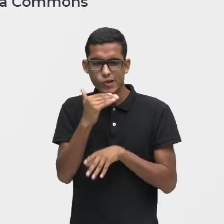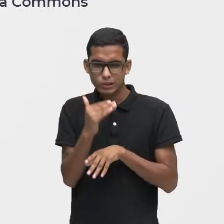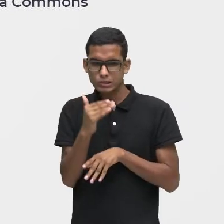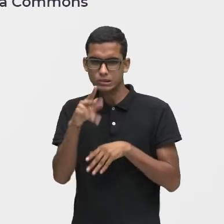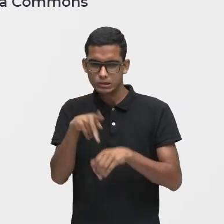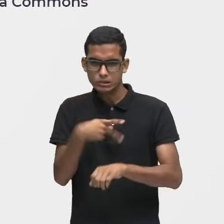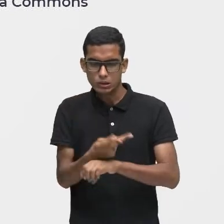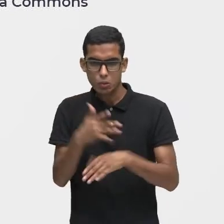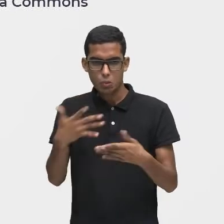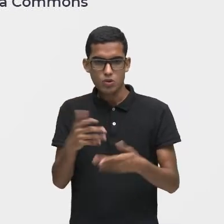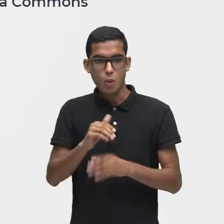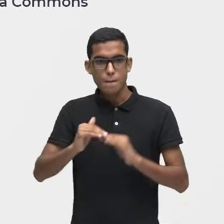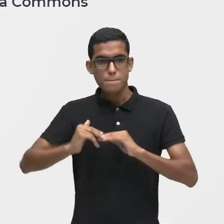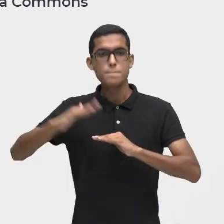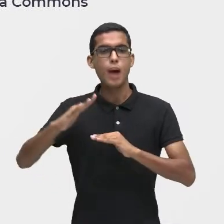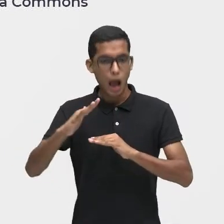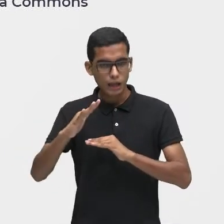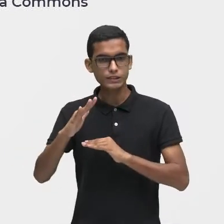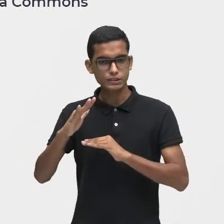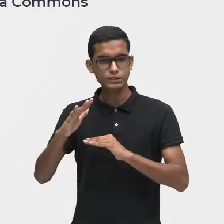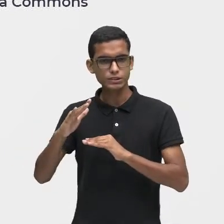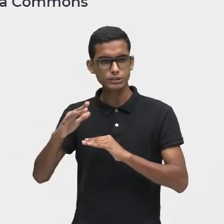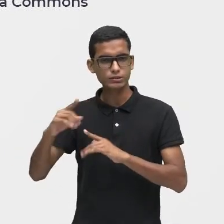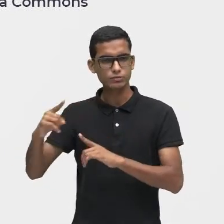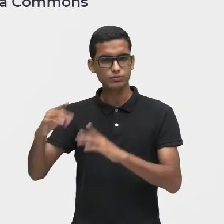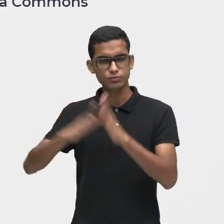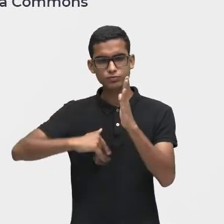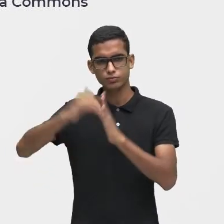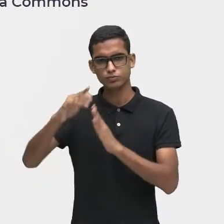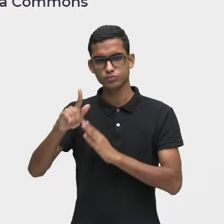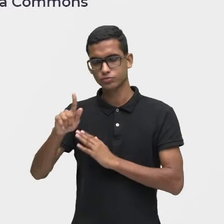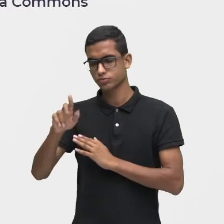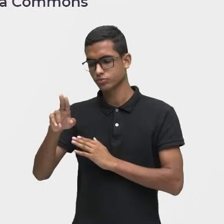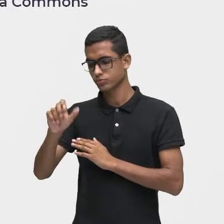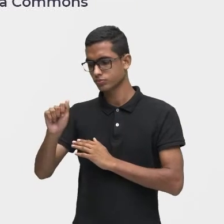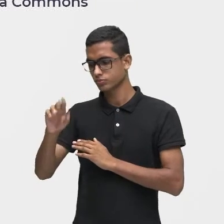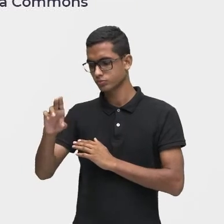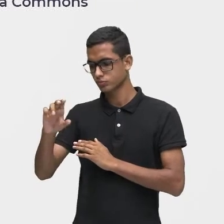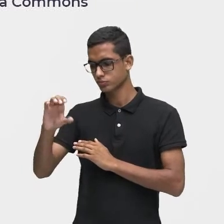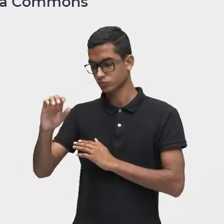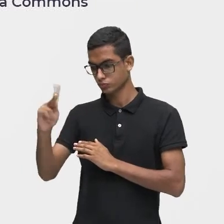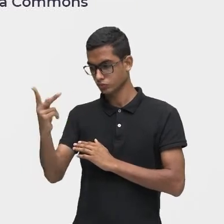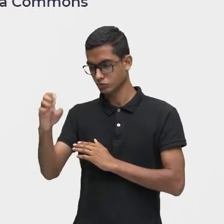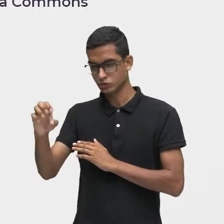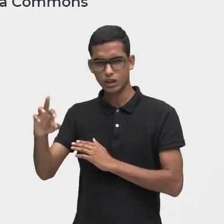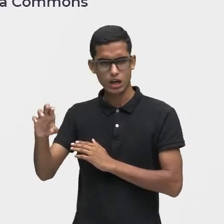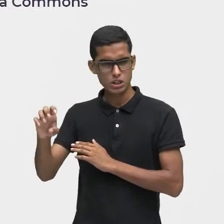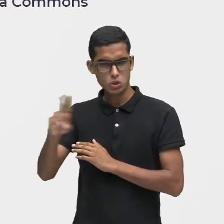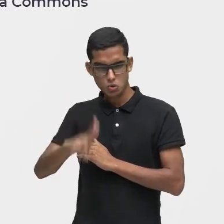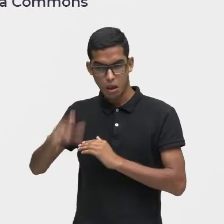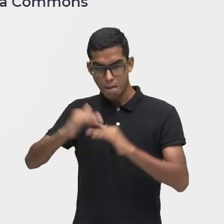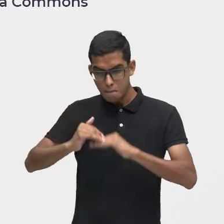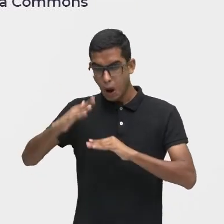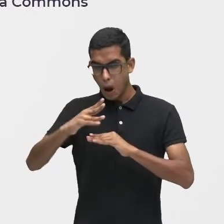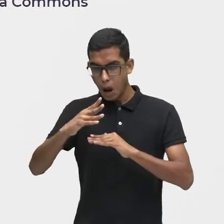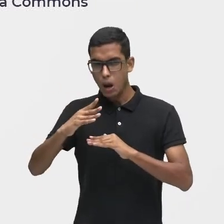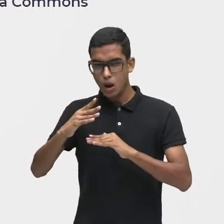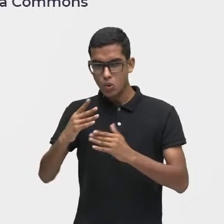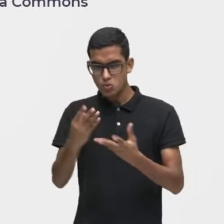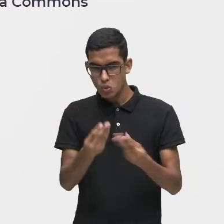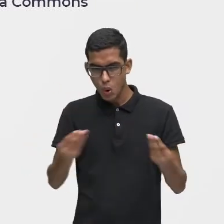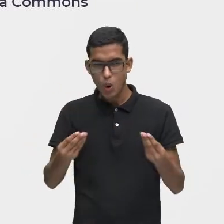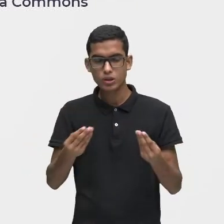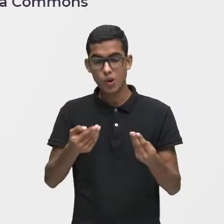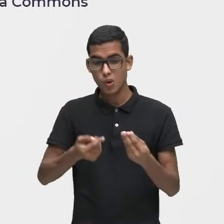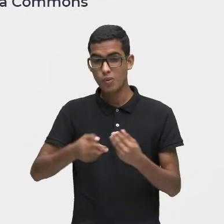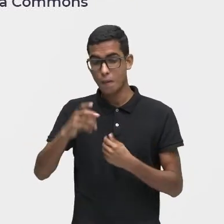você pinta na sua produção artística, ele tem a tendência a rachar. Então é aconselhável que você use pouca